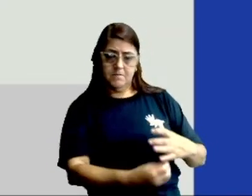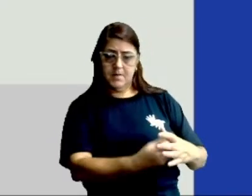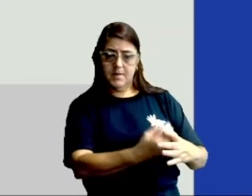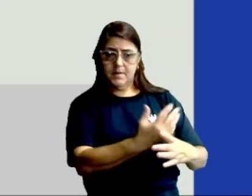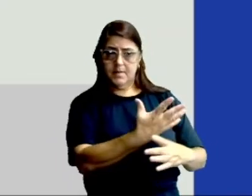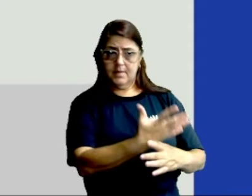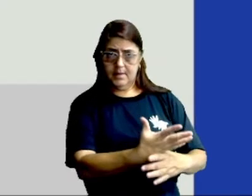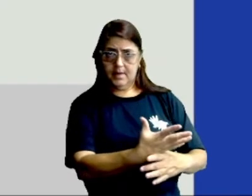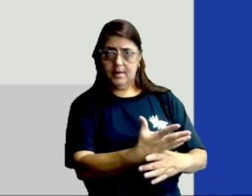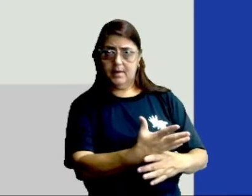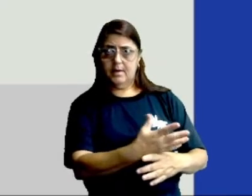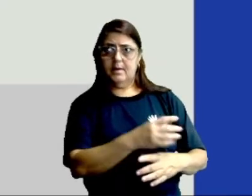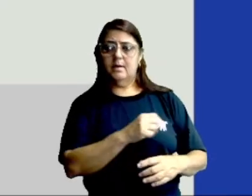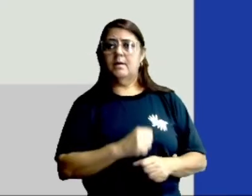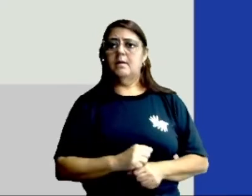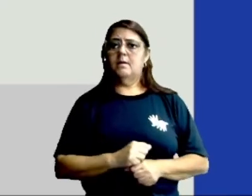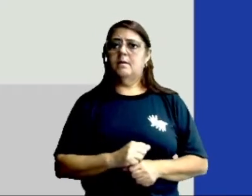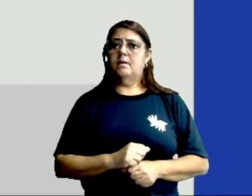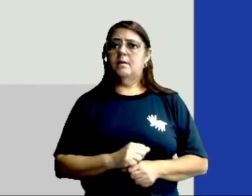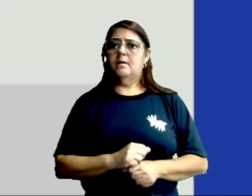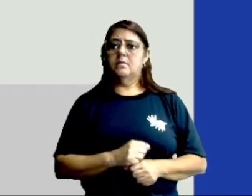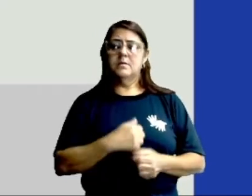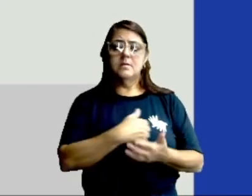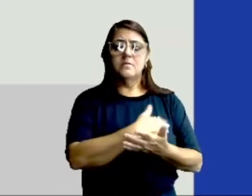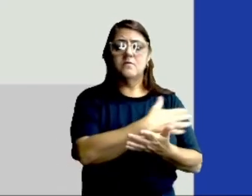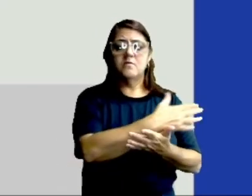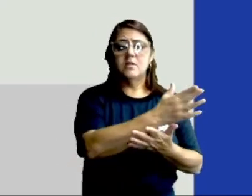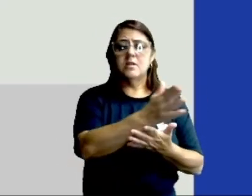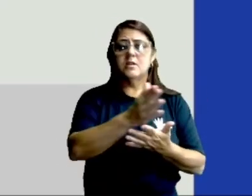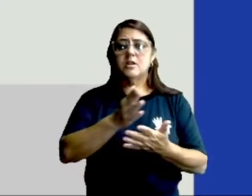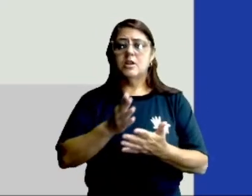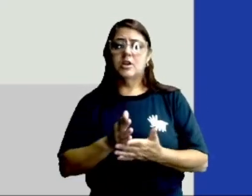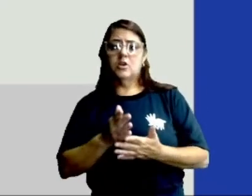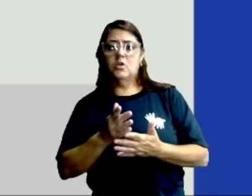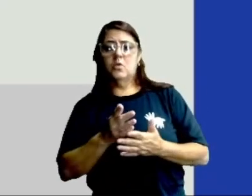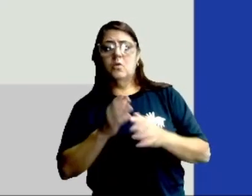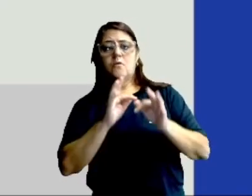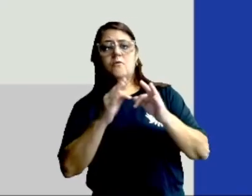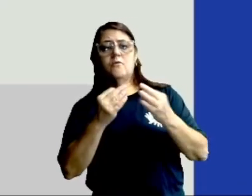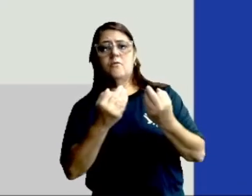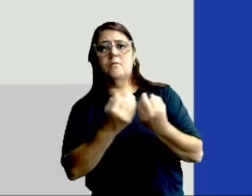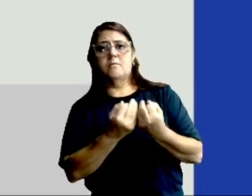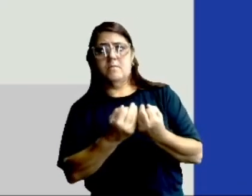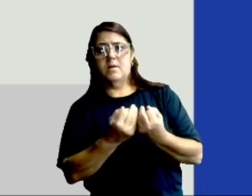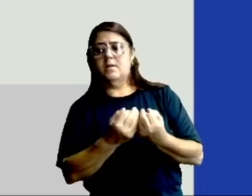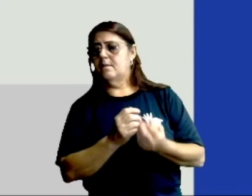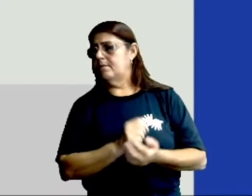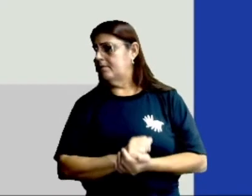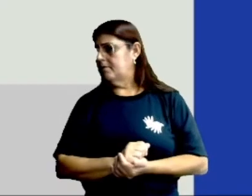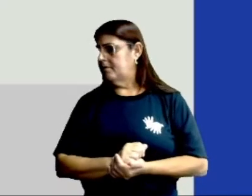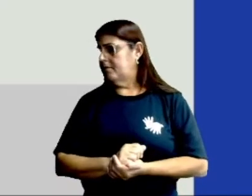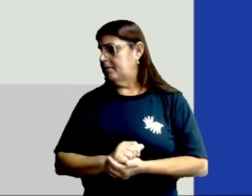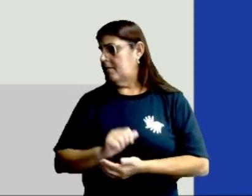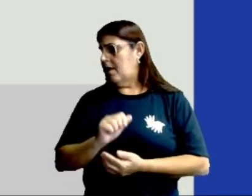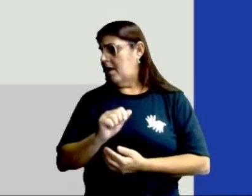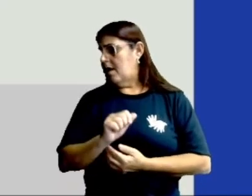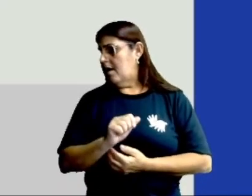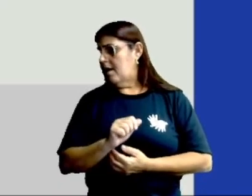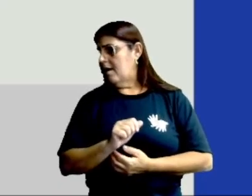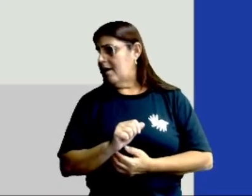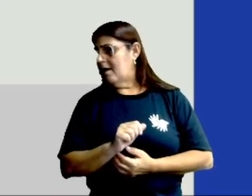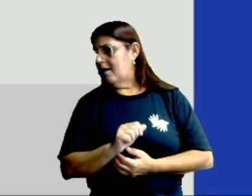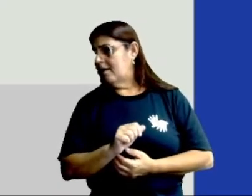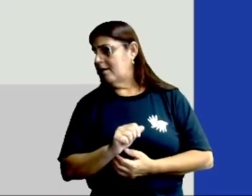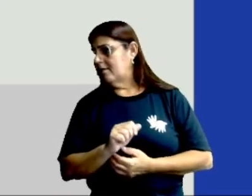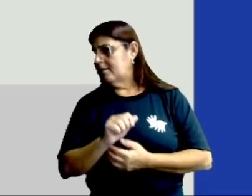elas cultivavam essas porções de terra compartilhando com outras famílias, com demais habitantes do Aiulo, né? Aiulo significa